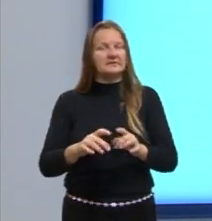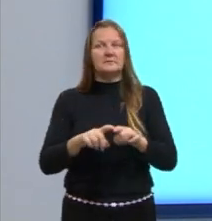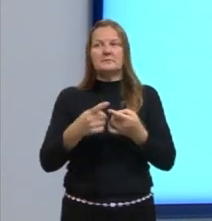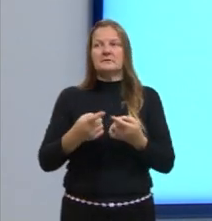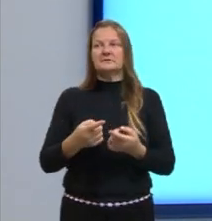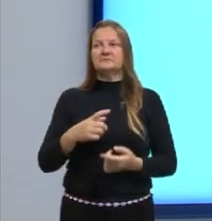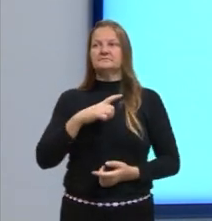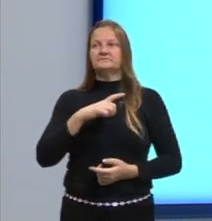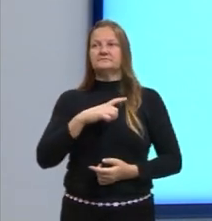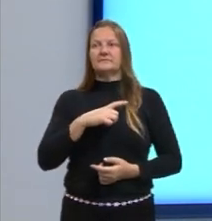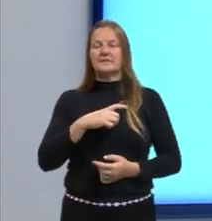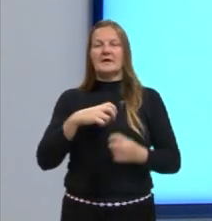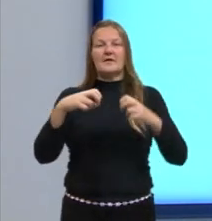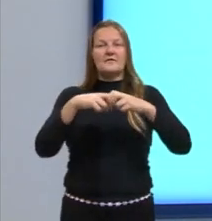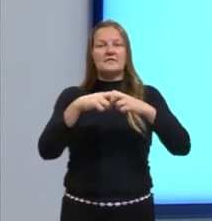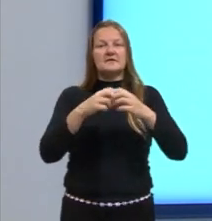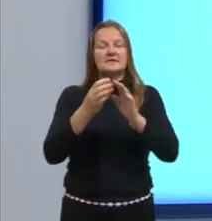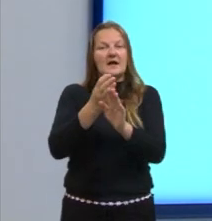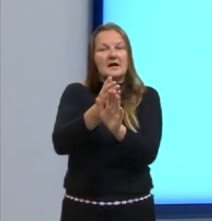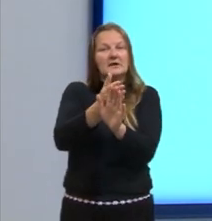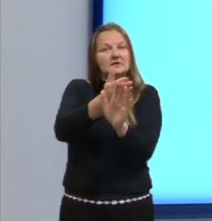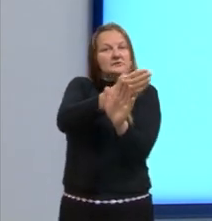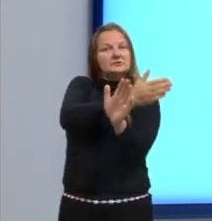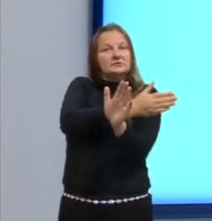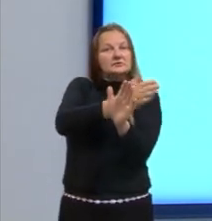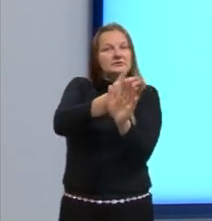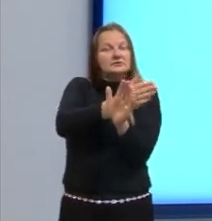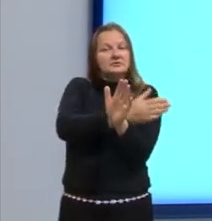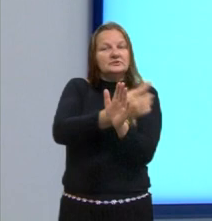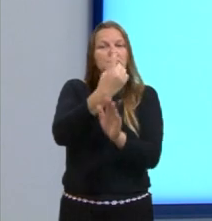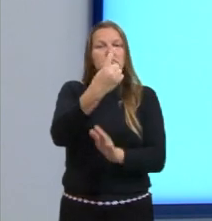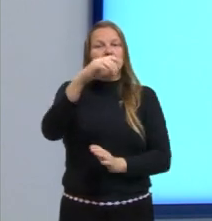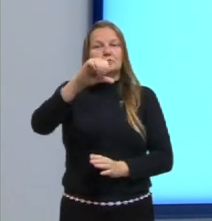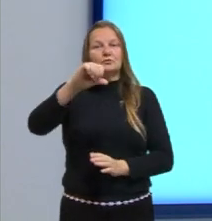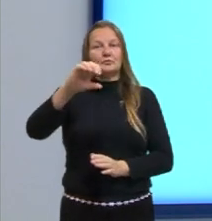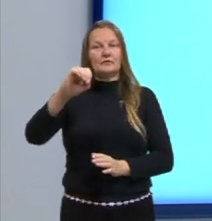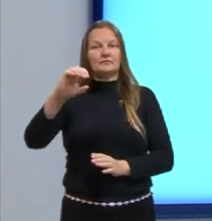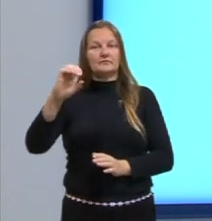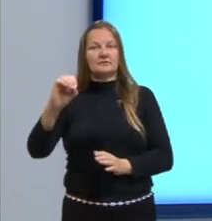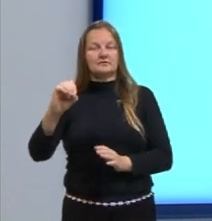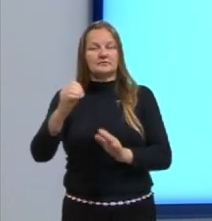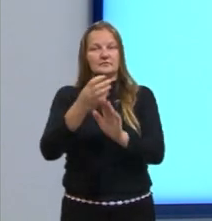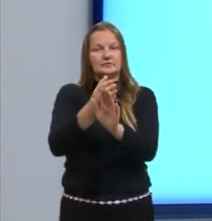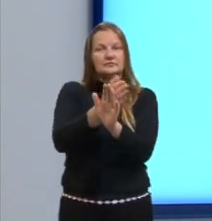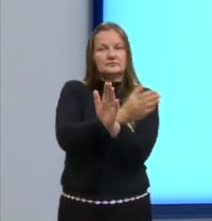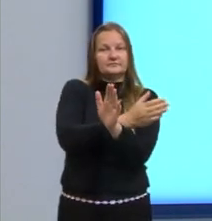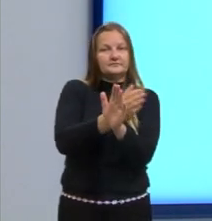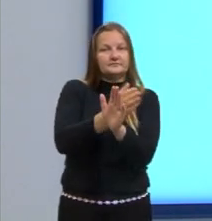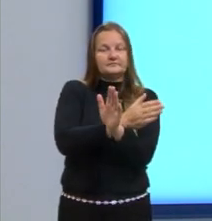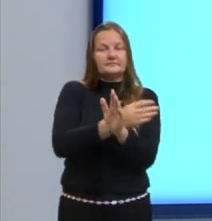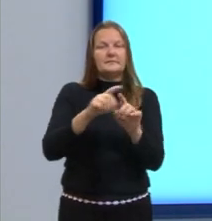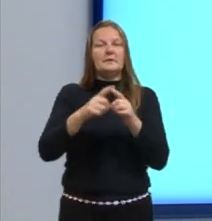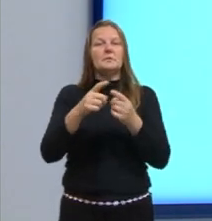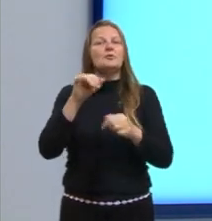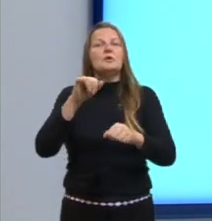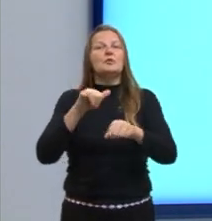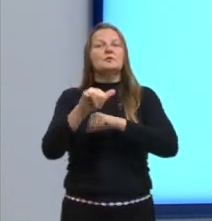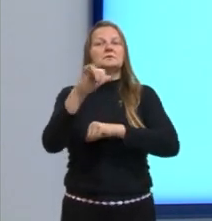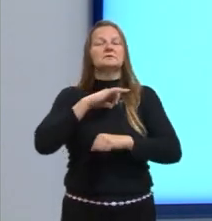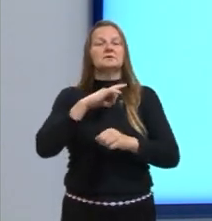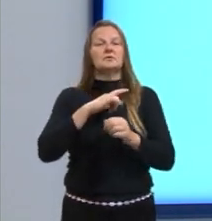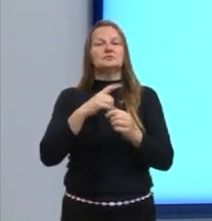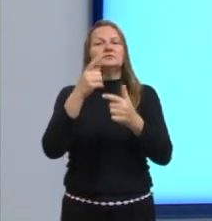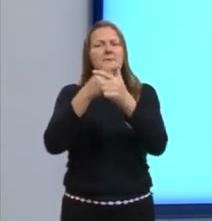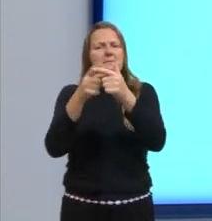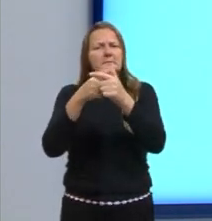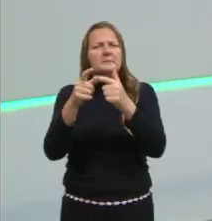seria então a física que vem praticamente antes de 1900 certo porém o que que aconteceu a gente tinha alguns